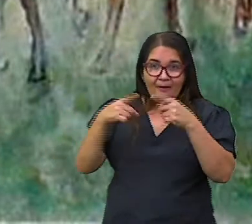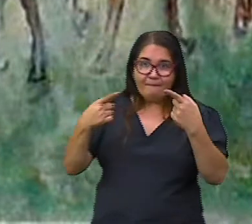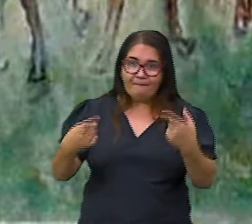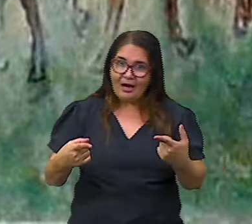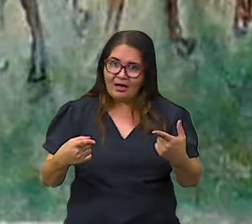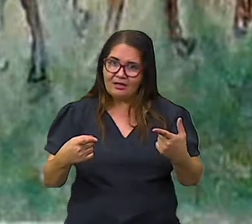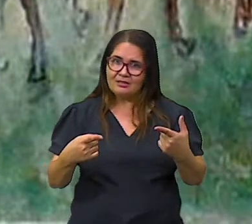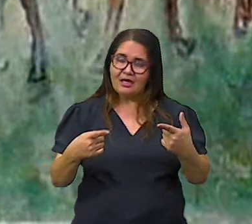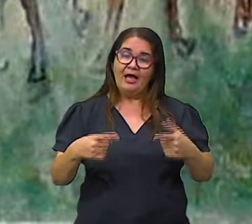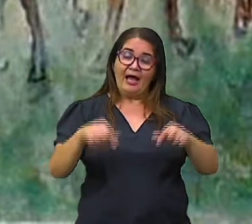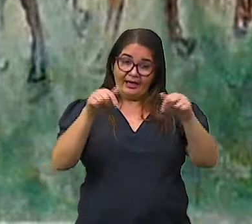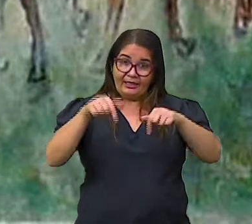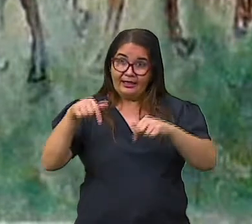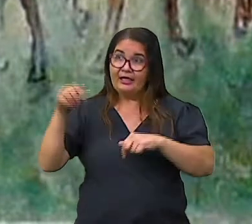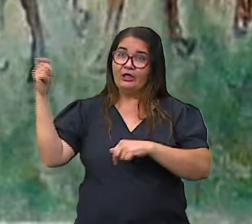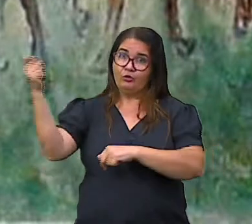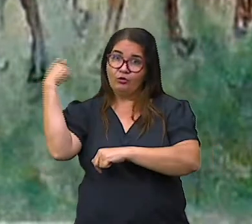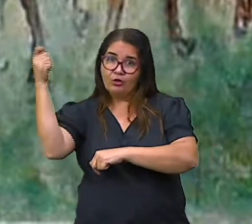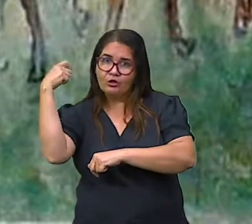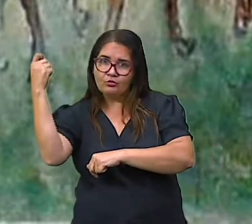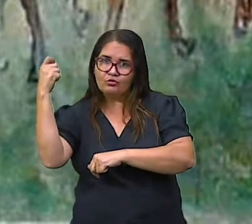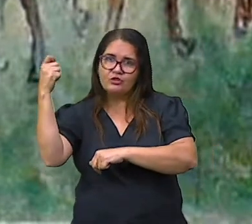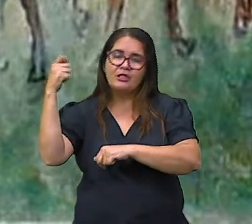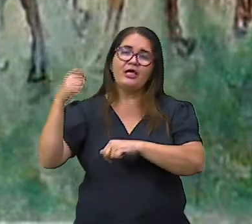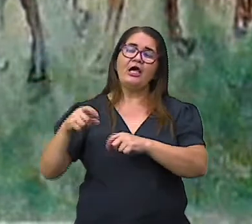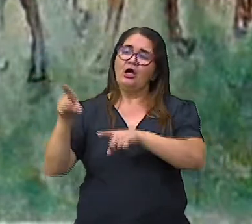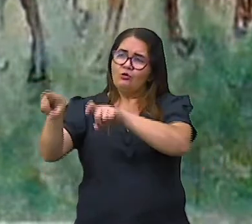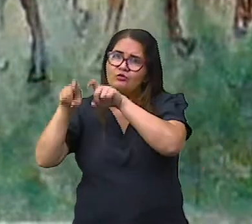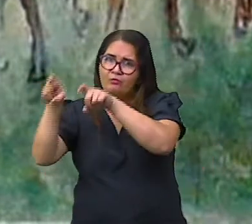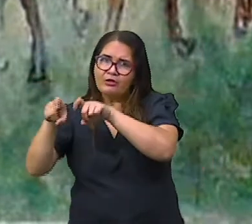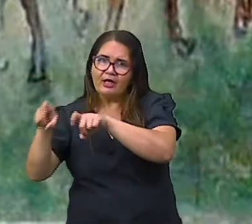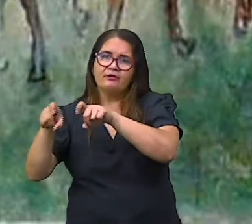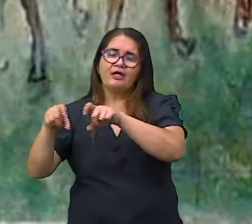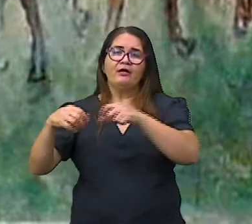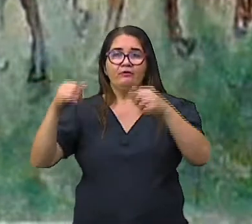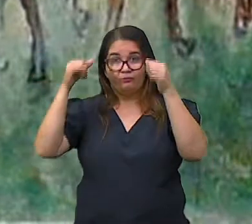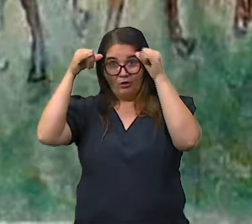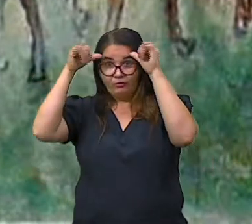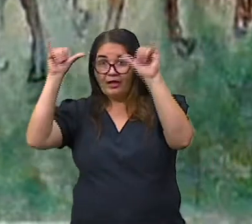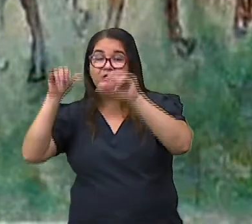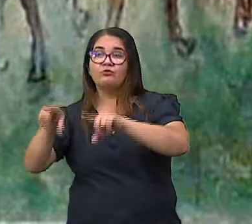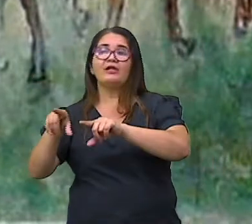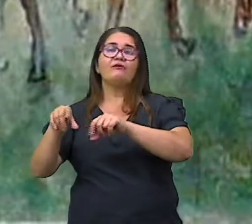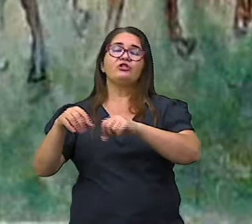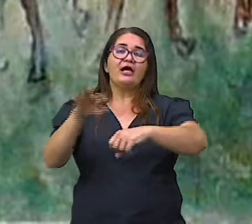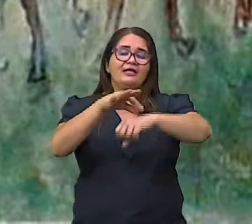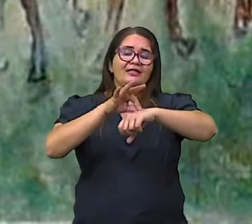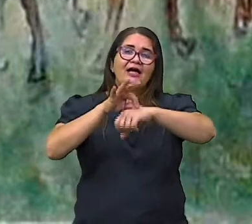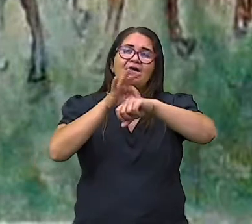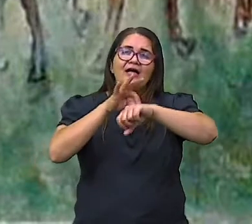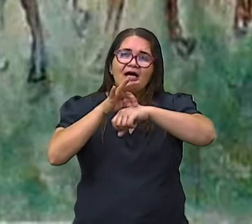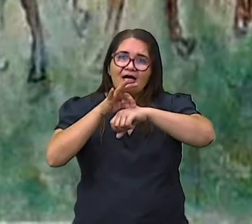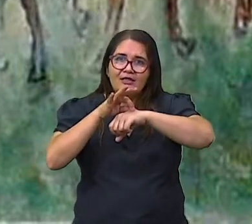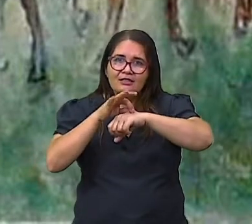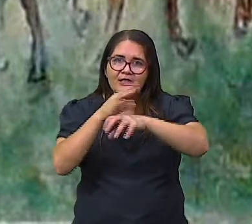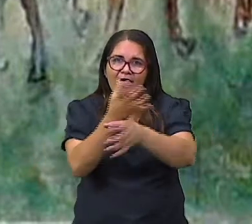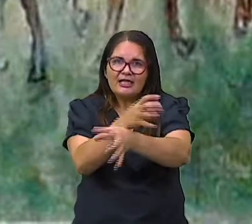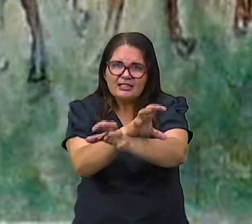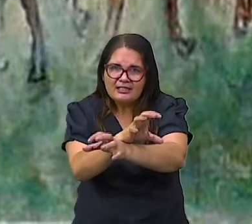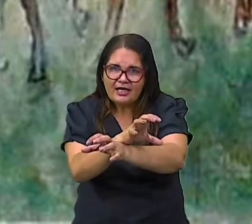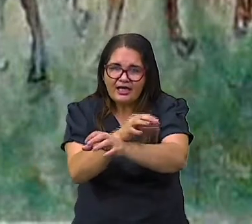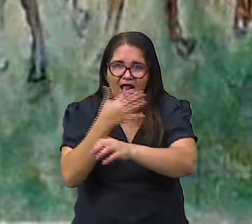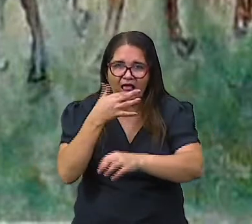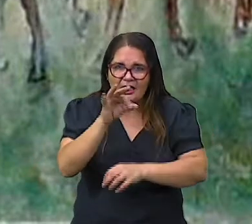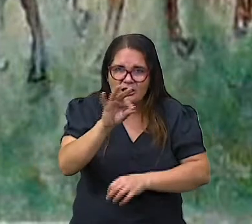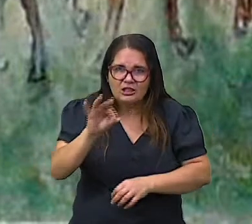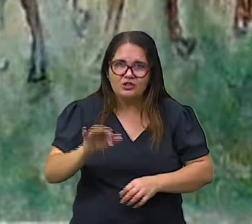taxação altíssima, enquanto que os produzidos pelo Uruguai e Argentina tinham uma taxação diminuta.